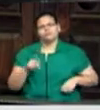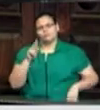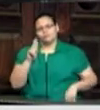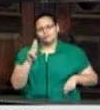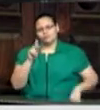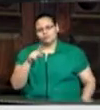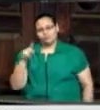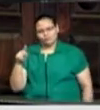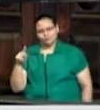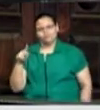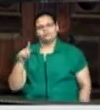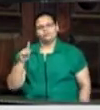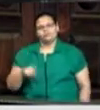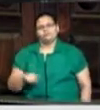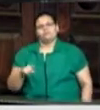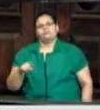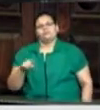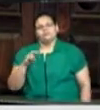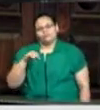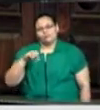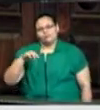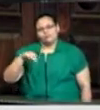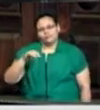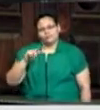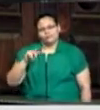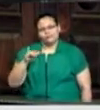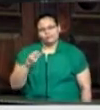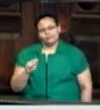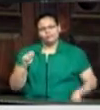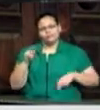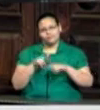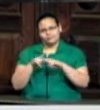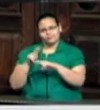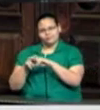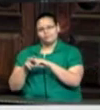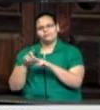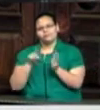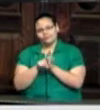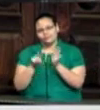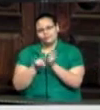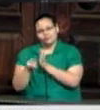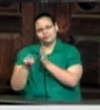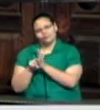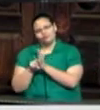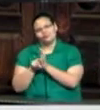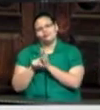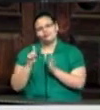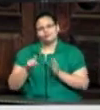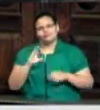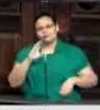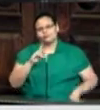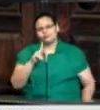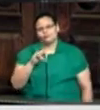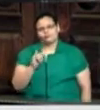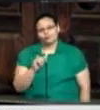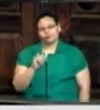milicianos presos em razão dos inúmeros inquéritos que foram feitos e até mesmo de uma CPI